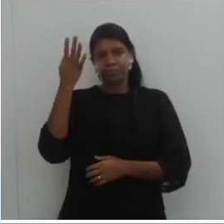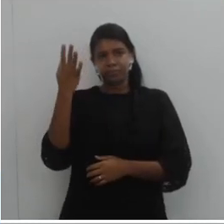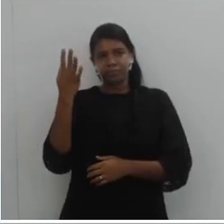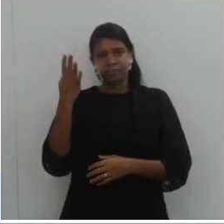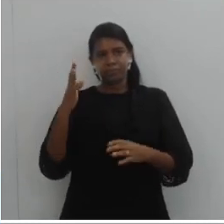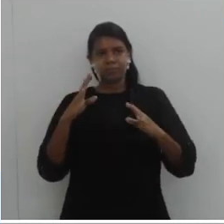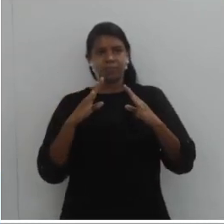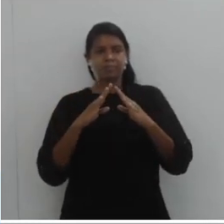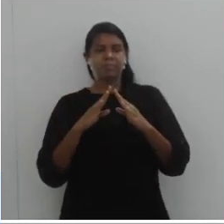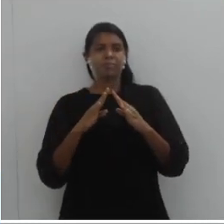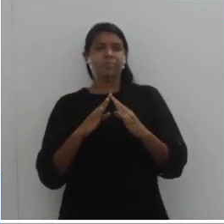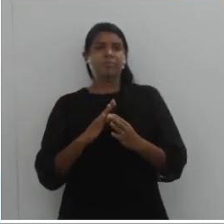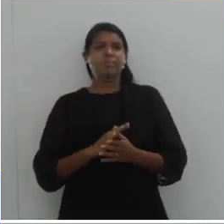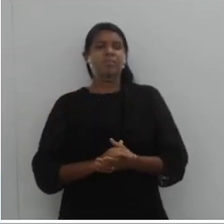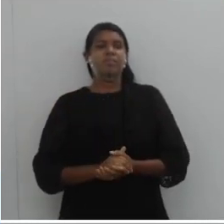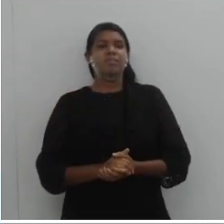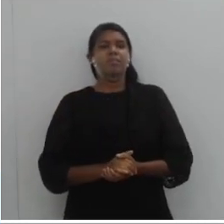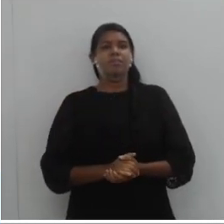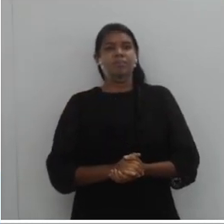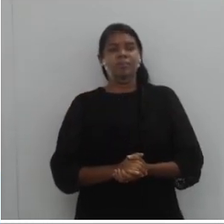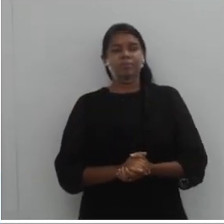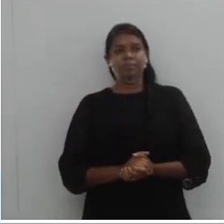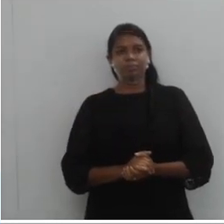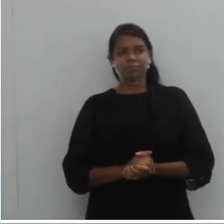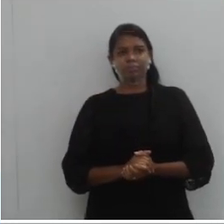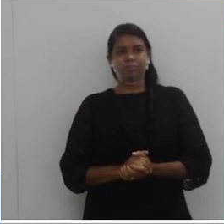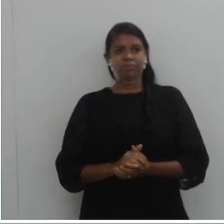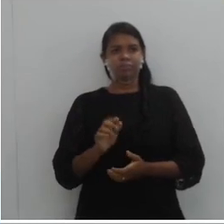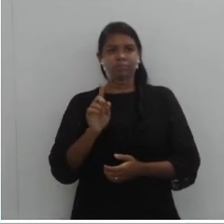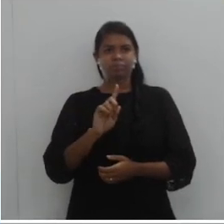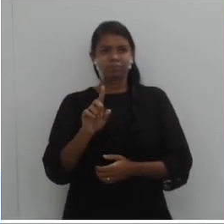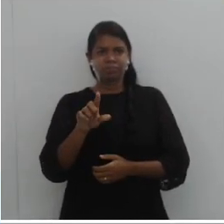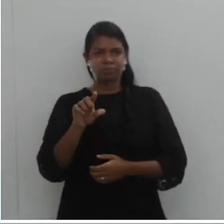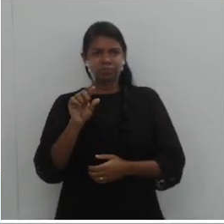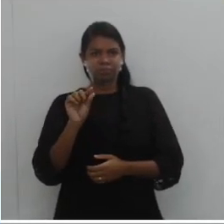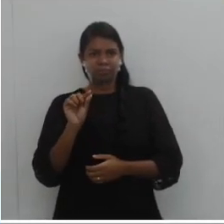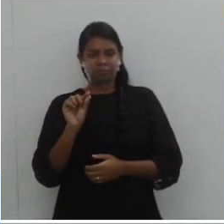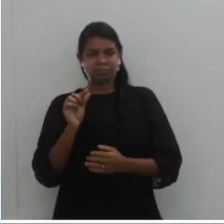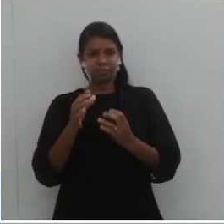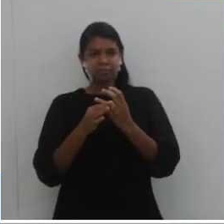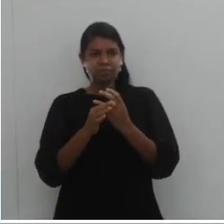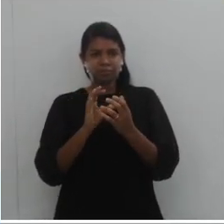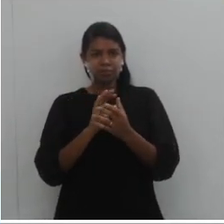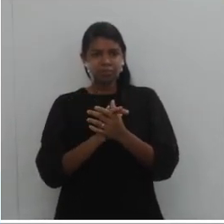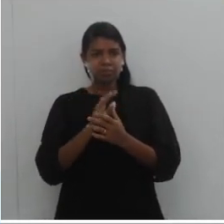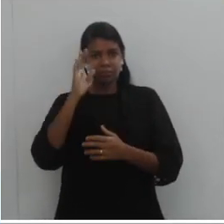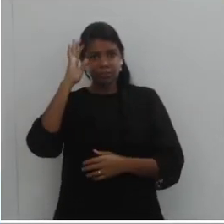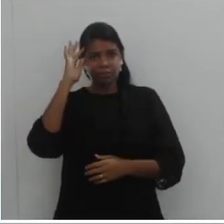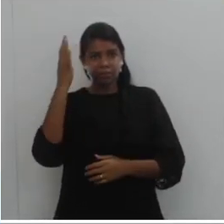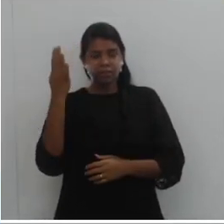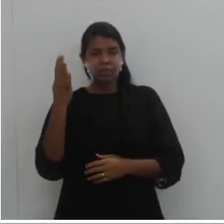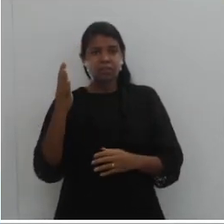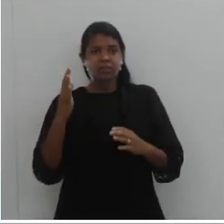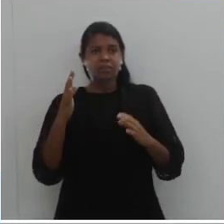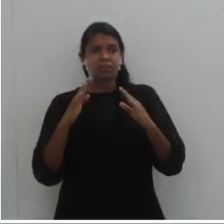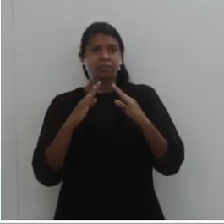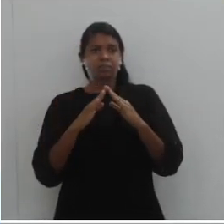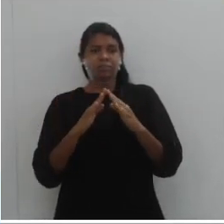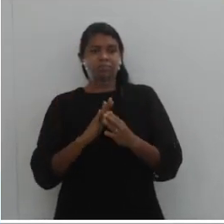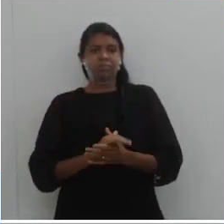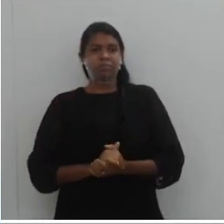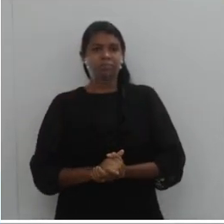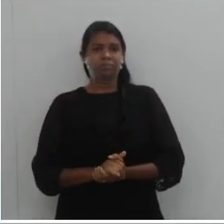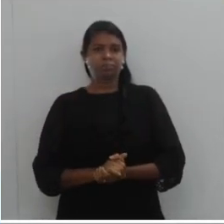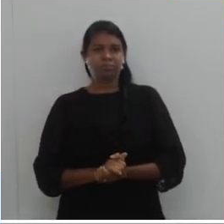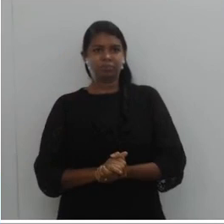lar. De novo, as mulheres não escolhiam os maridos e não tomavam as decisões do lar.